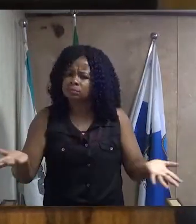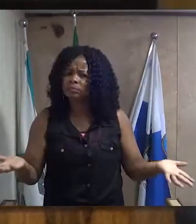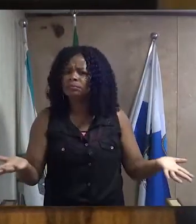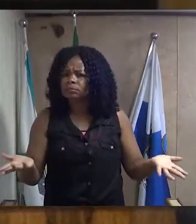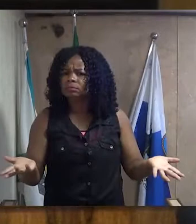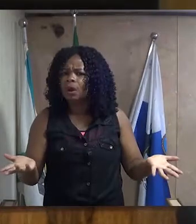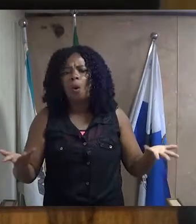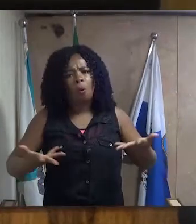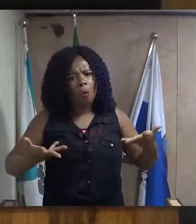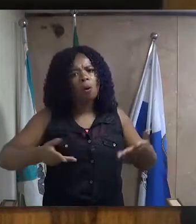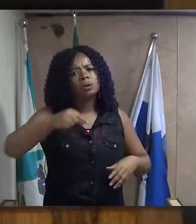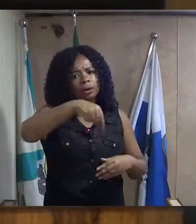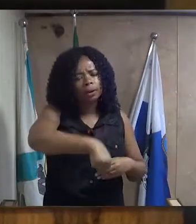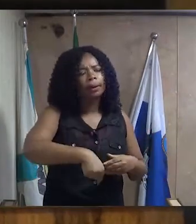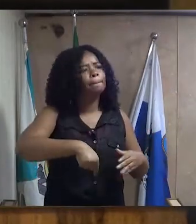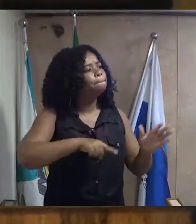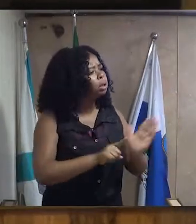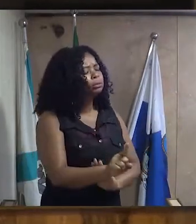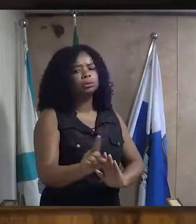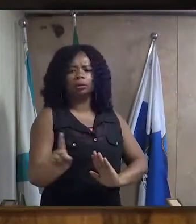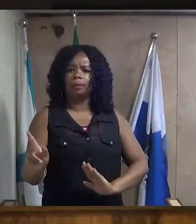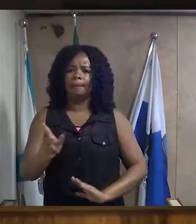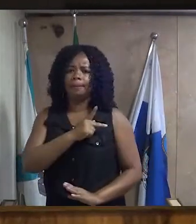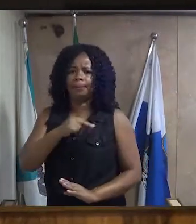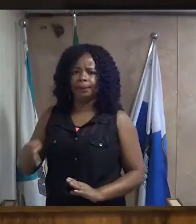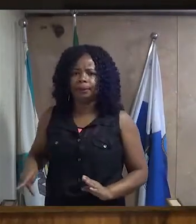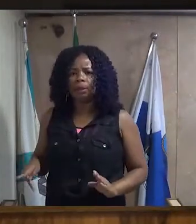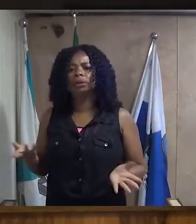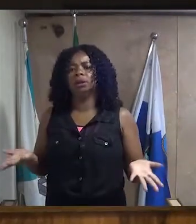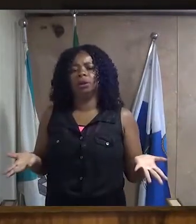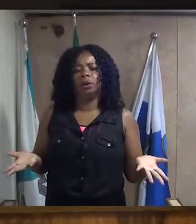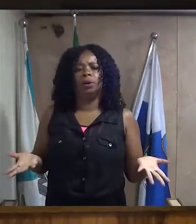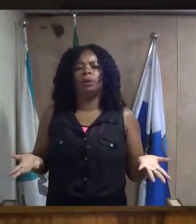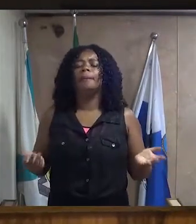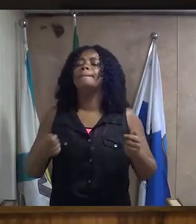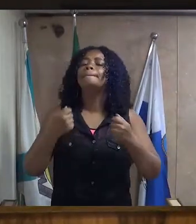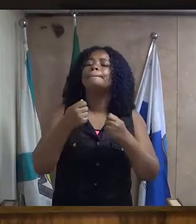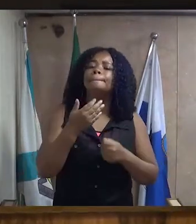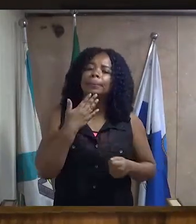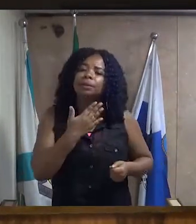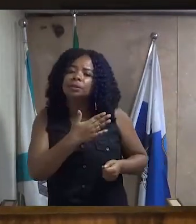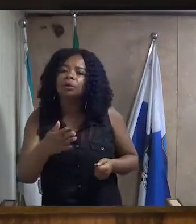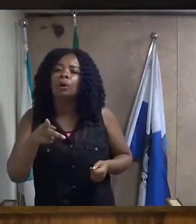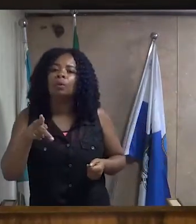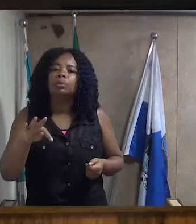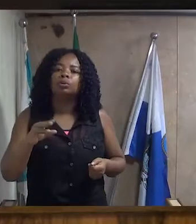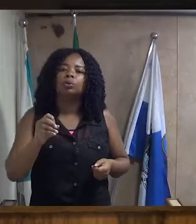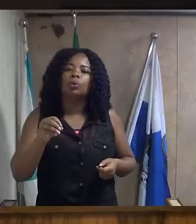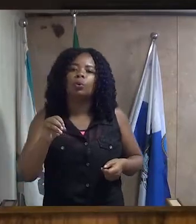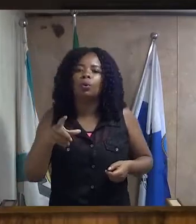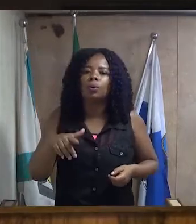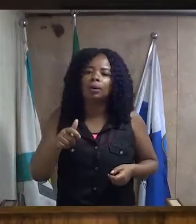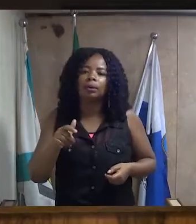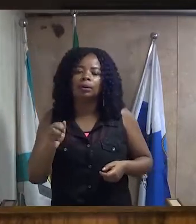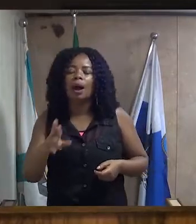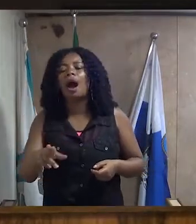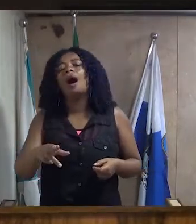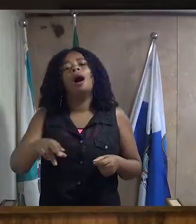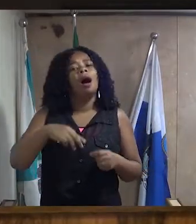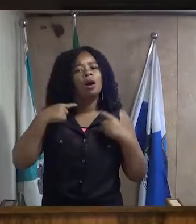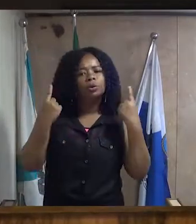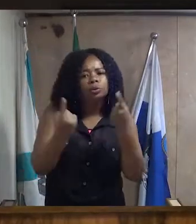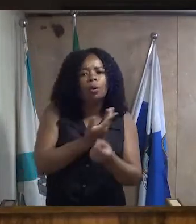E hoje eu estou aqui pedindo, senhor presidente, vou protocolar nessa casa com audiência pública, para poder discutirmos nessa